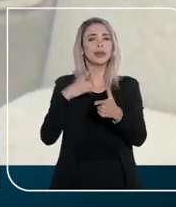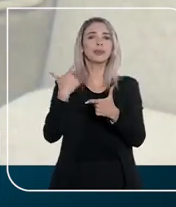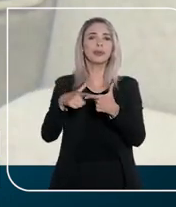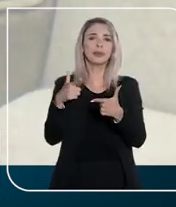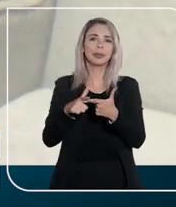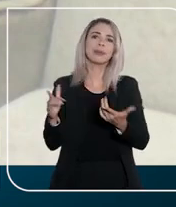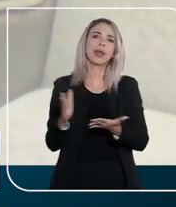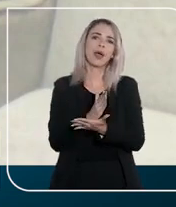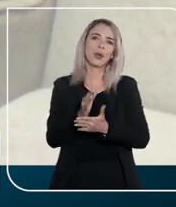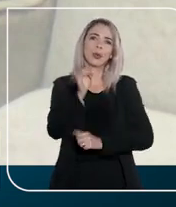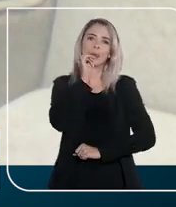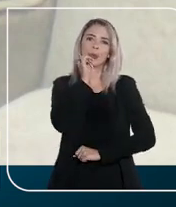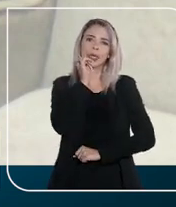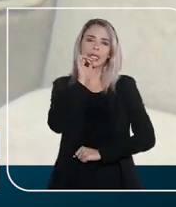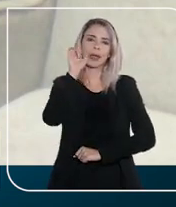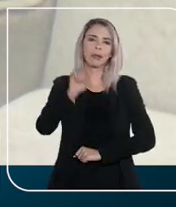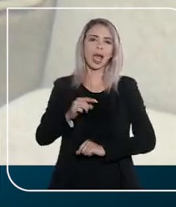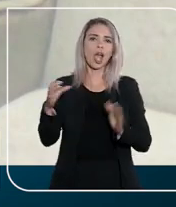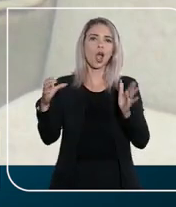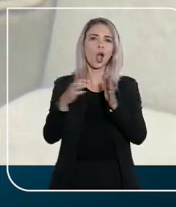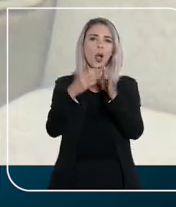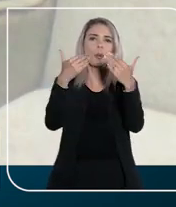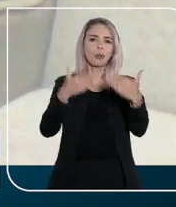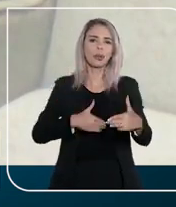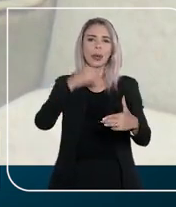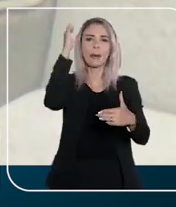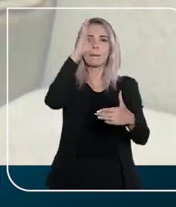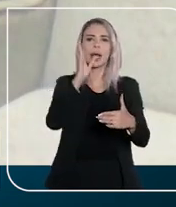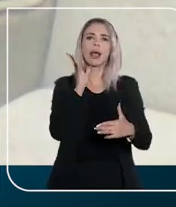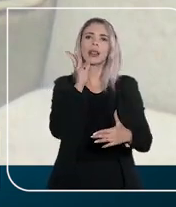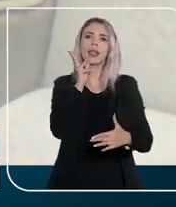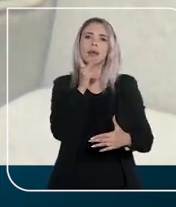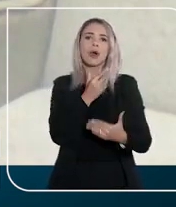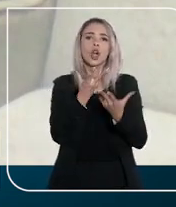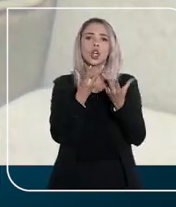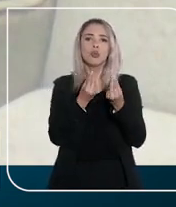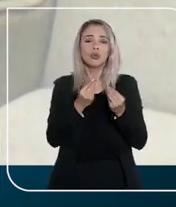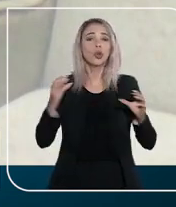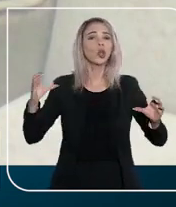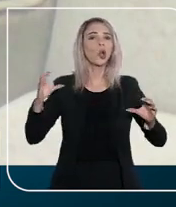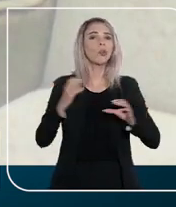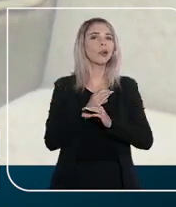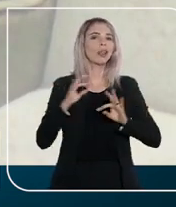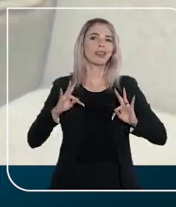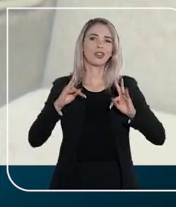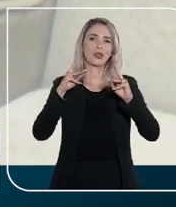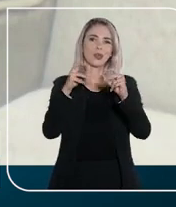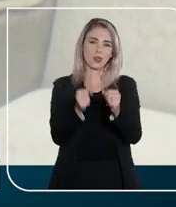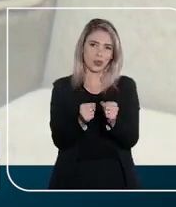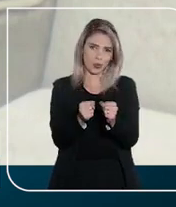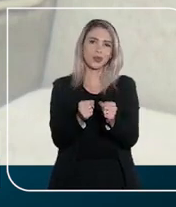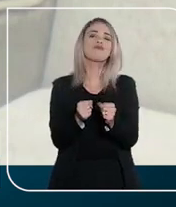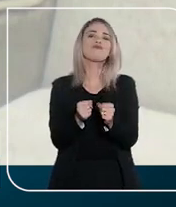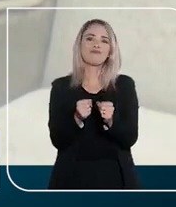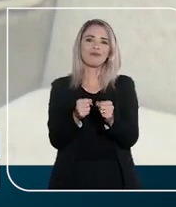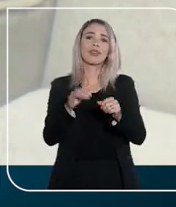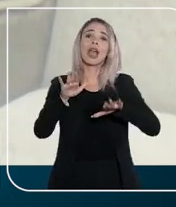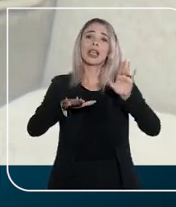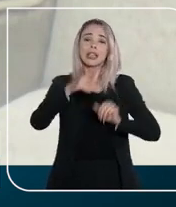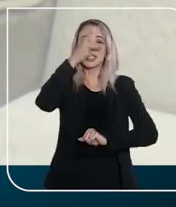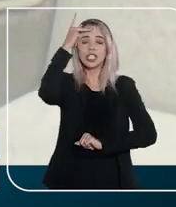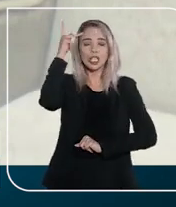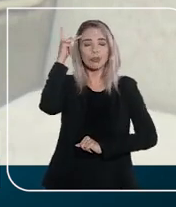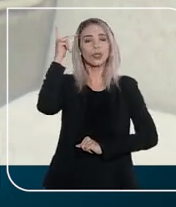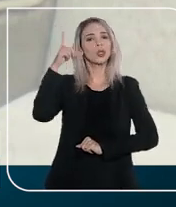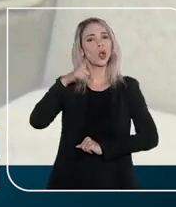que é o fato, por exemplo, do concurso público, muitas vezes no Brasil, demorar muito tempo para ser concluído e, muitas vezes, os candidatos